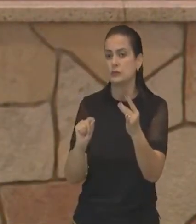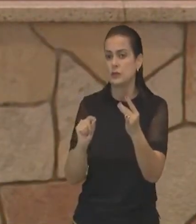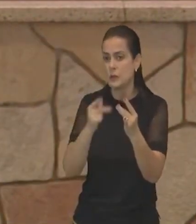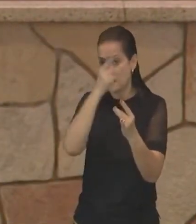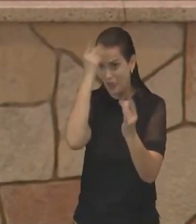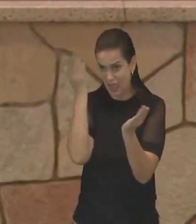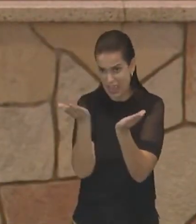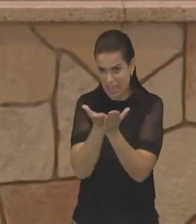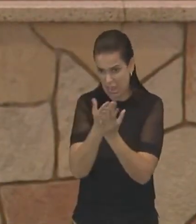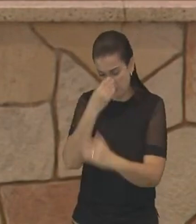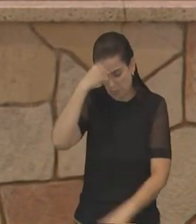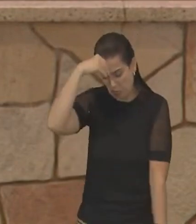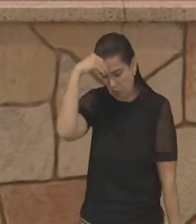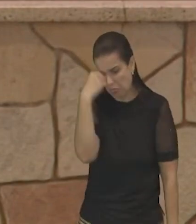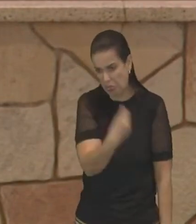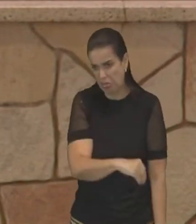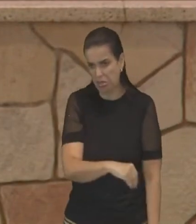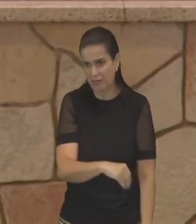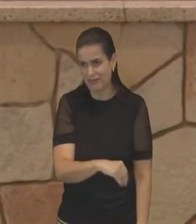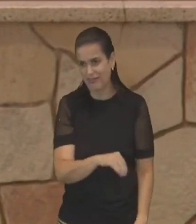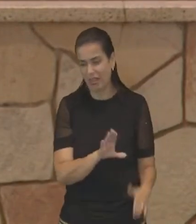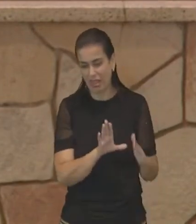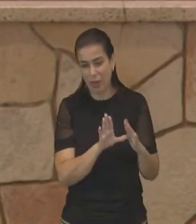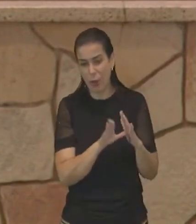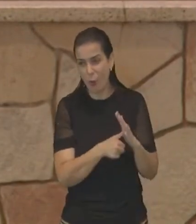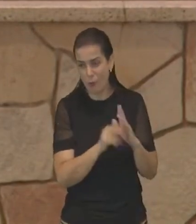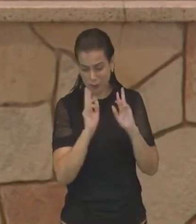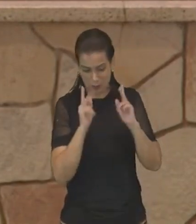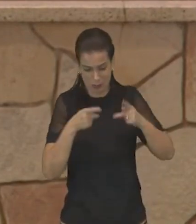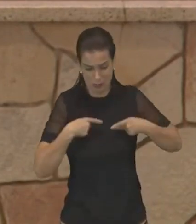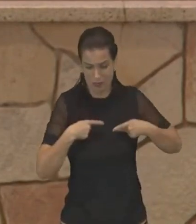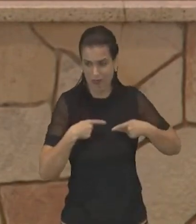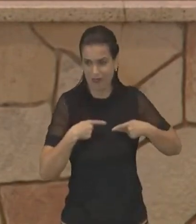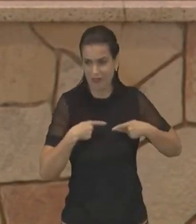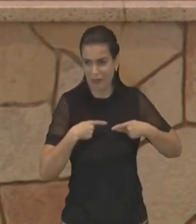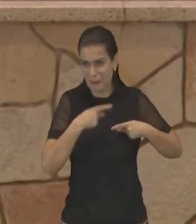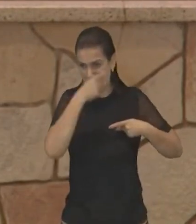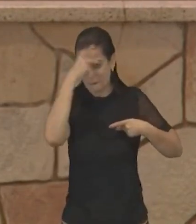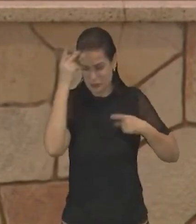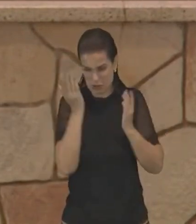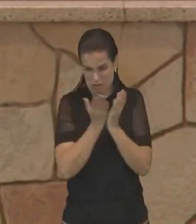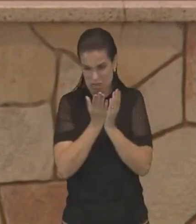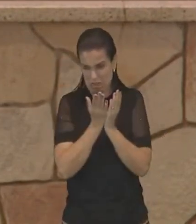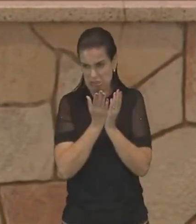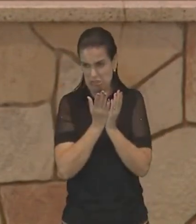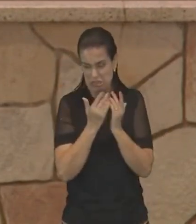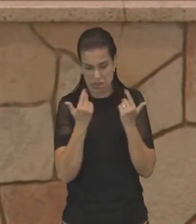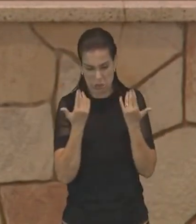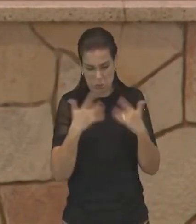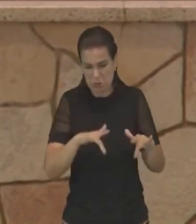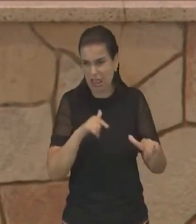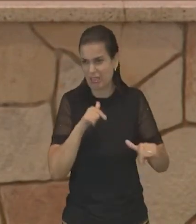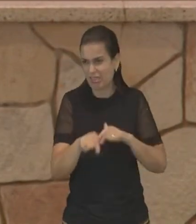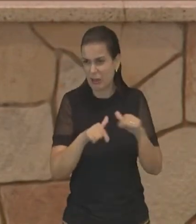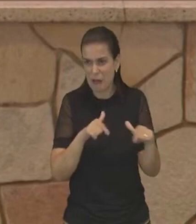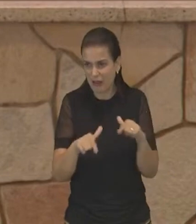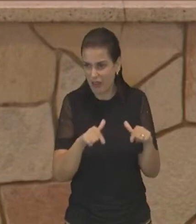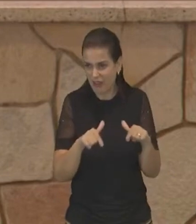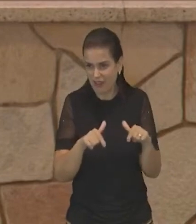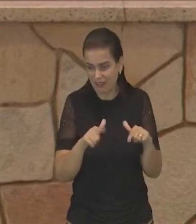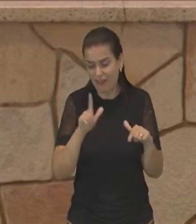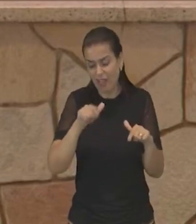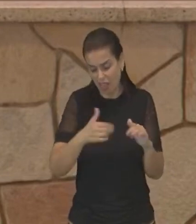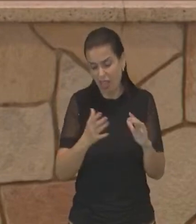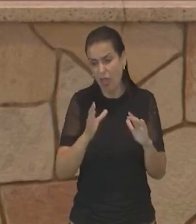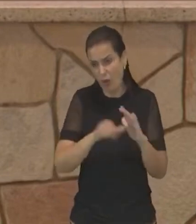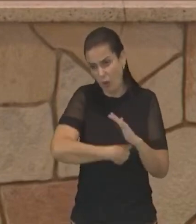cristão preguiçoso rouba de si mesmo. Um cristão preguiçoso que não quer trabalhar, e lá no Novo Testamento